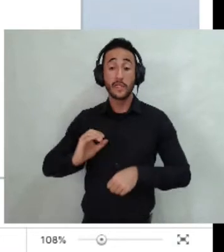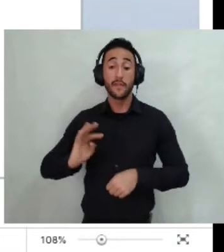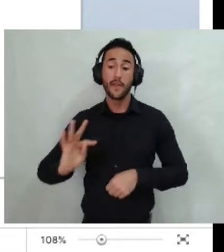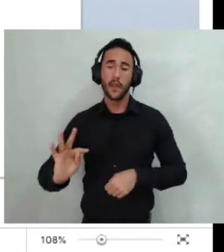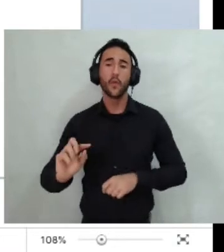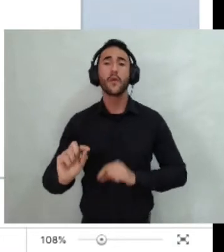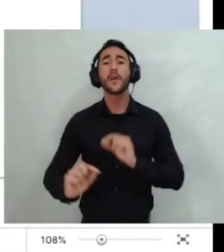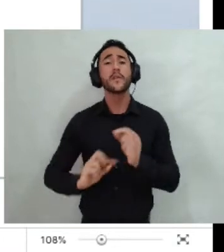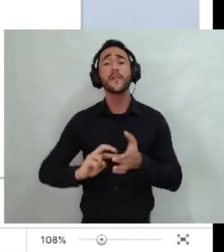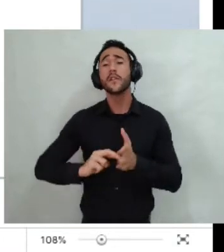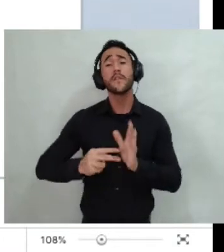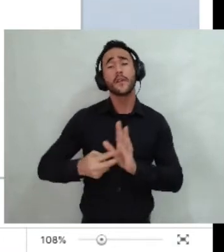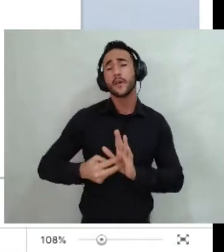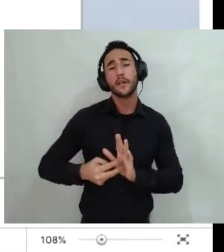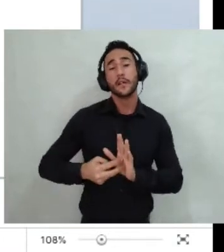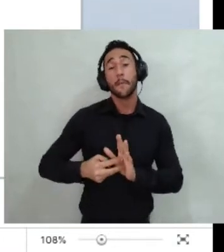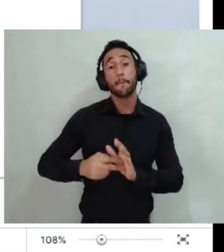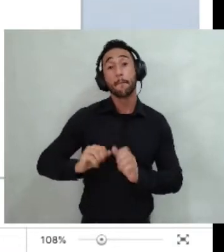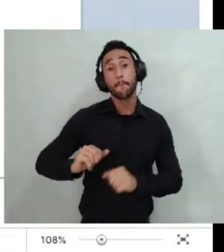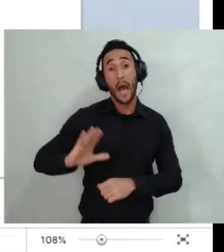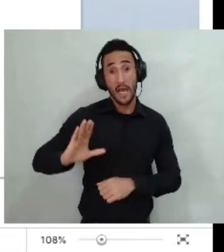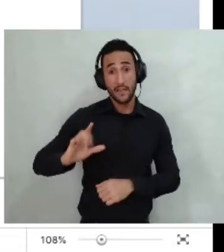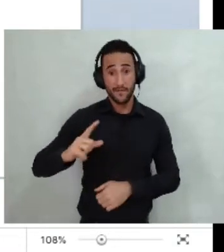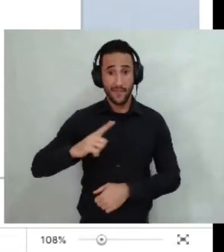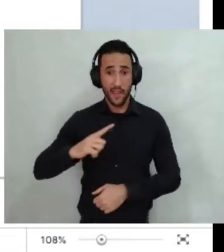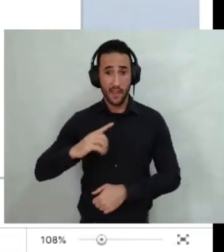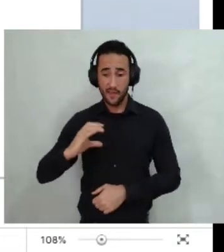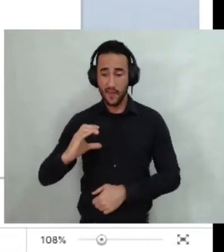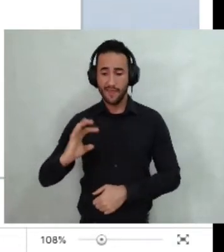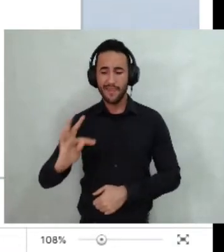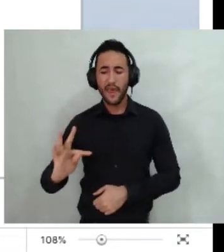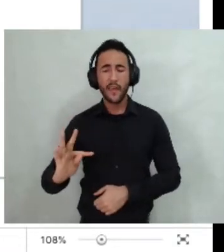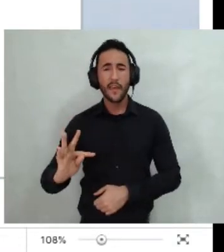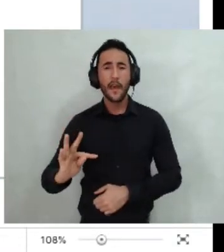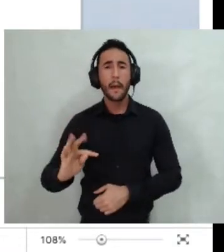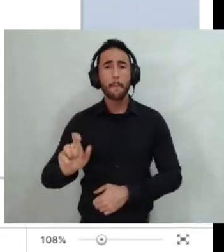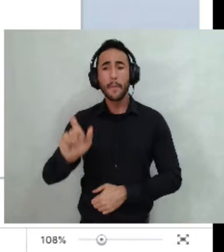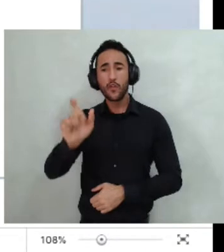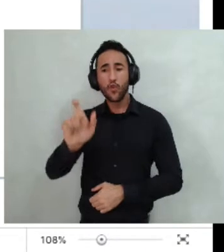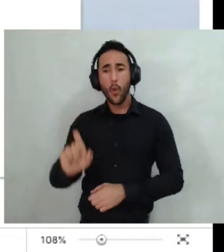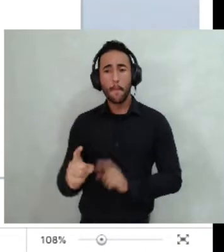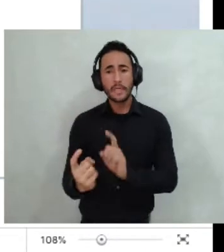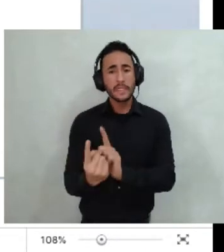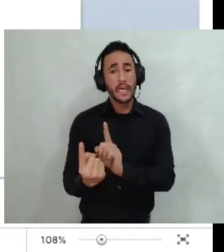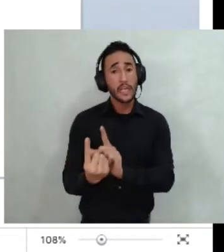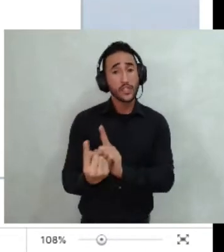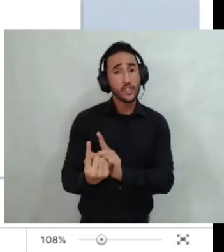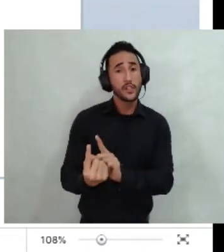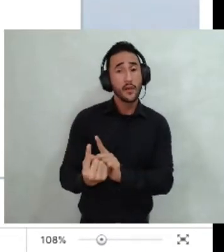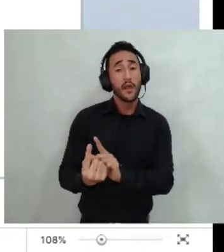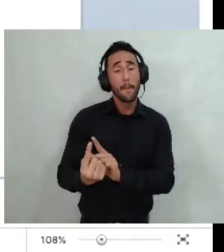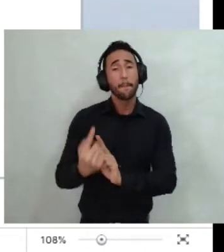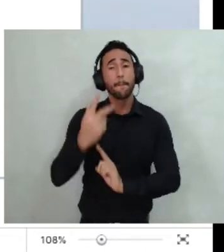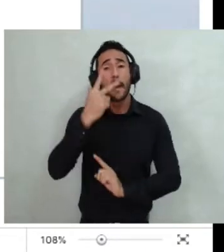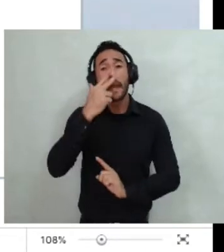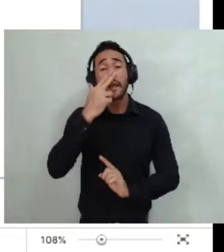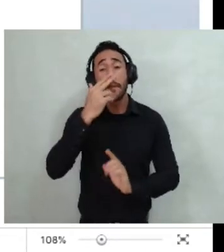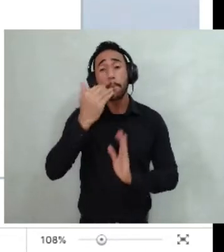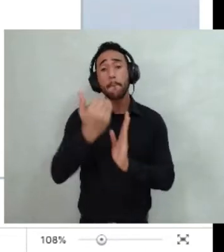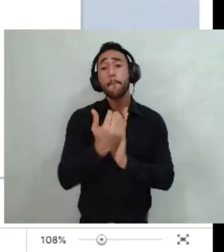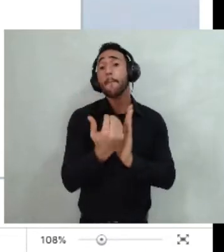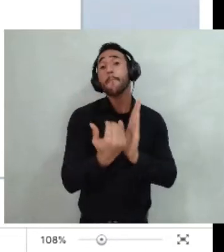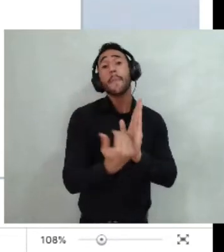quanto mais CTs, o paciente tinha uma menor carga viral. Então, quanto